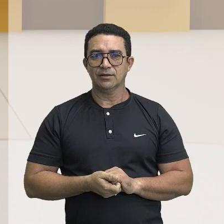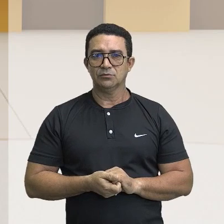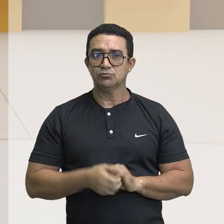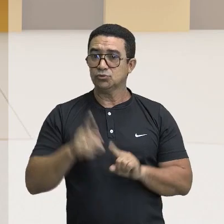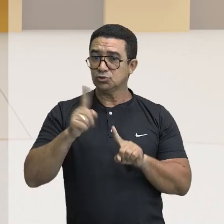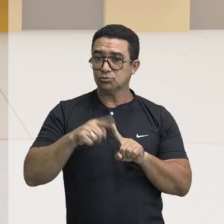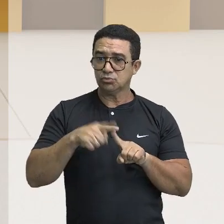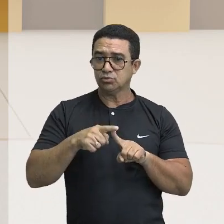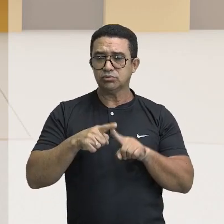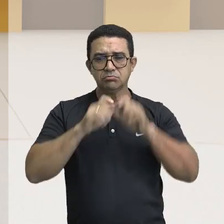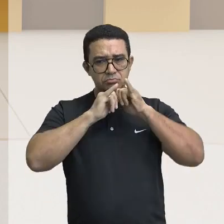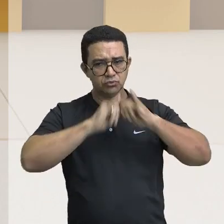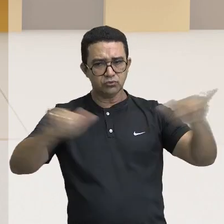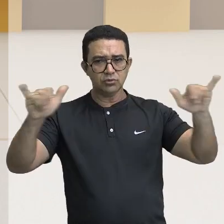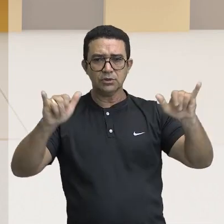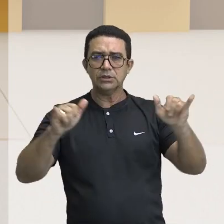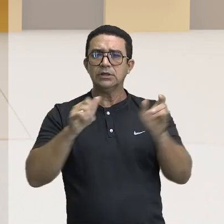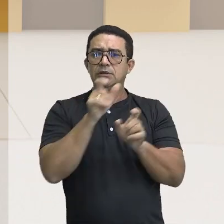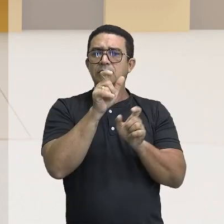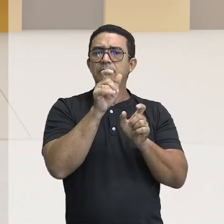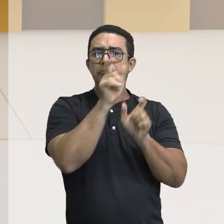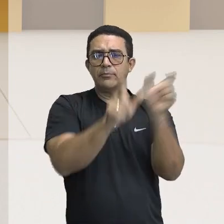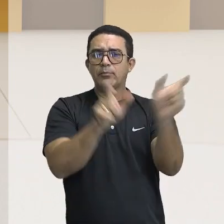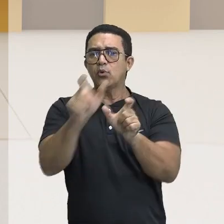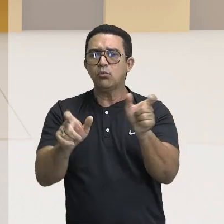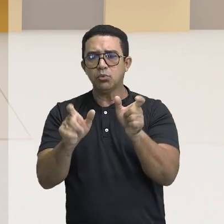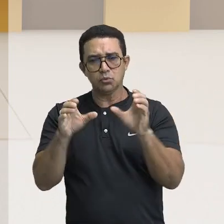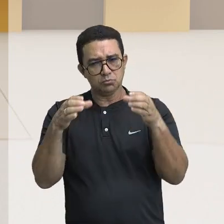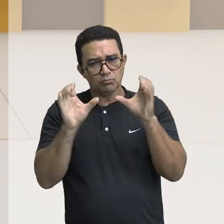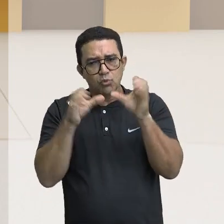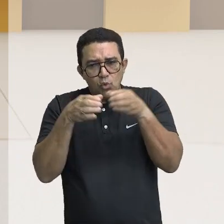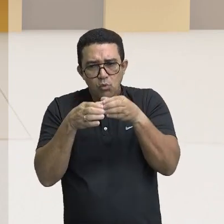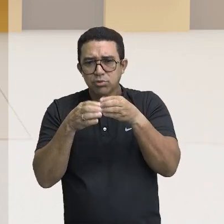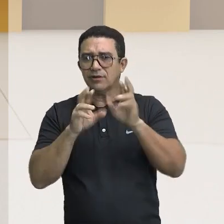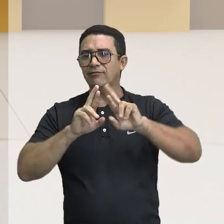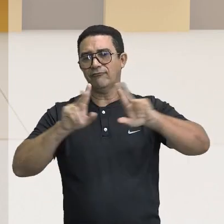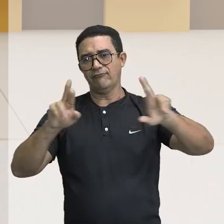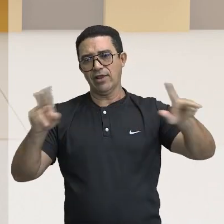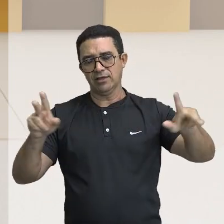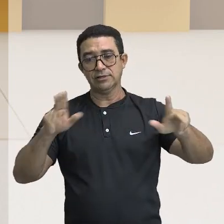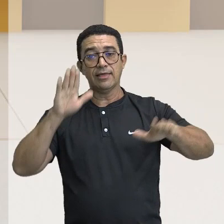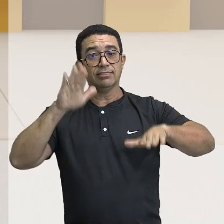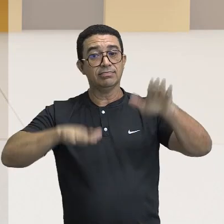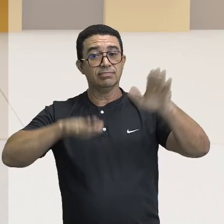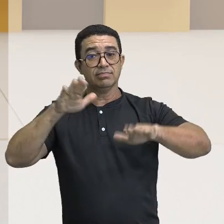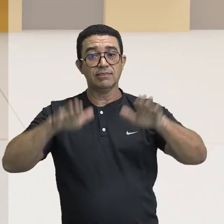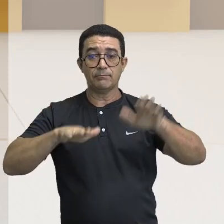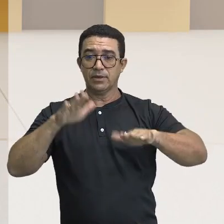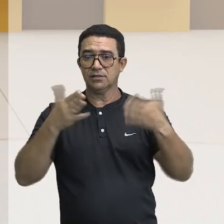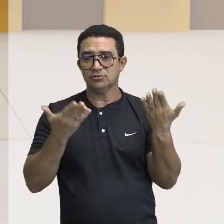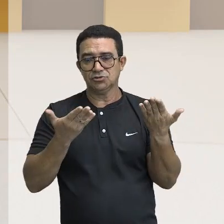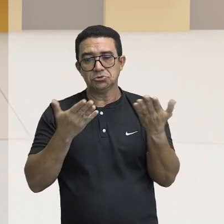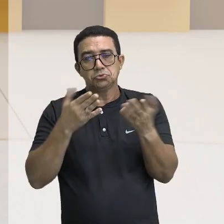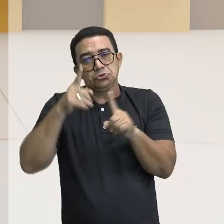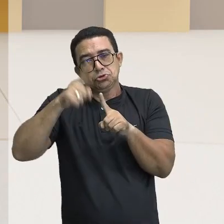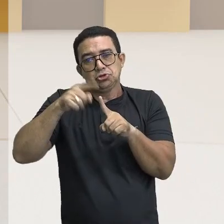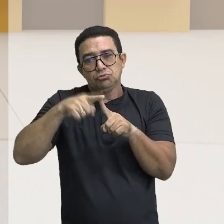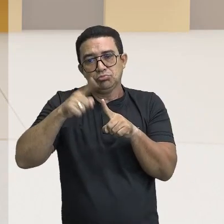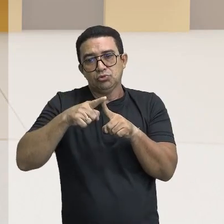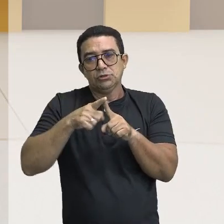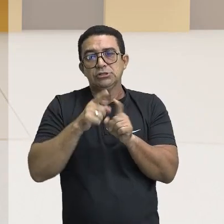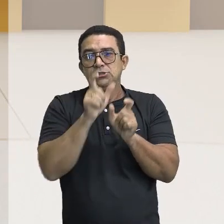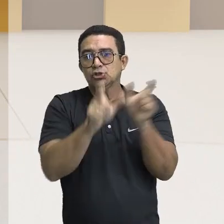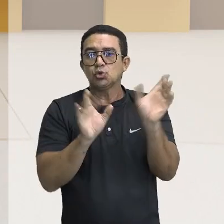determinados públicos, tá? Então, depende aí de onde e para quem você vai publicar, para quem você vai